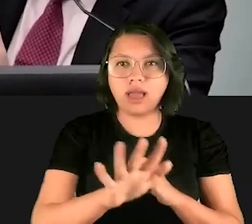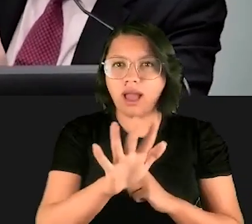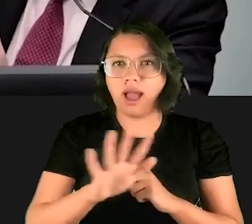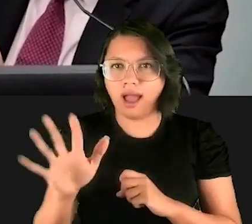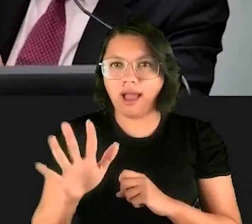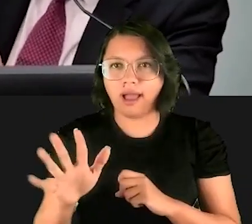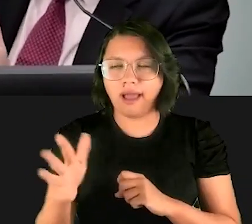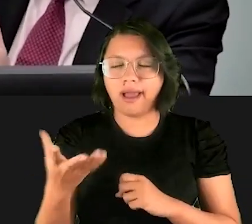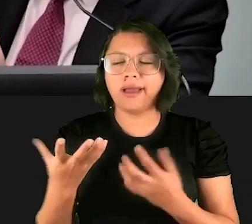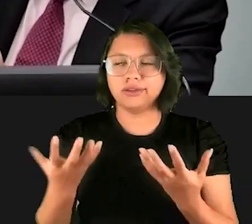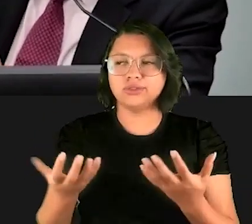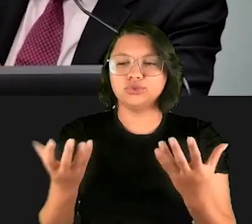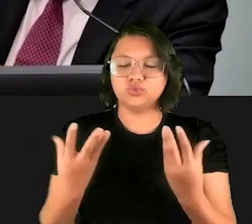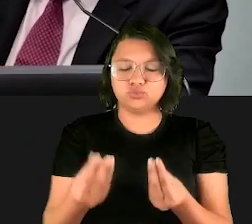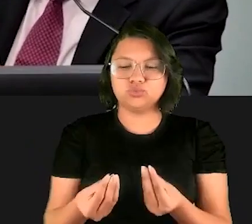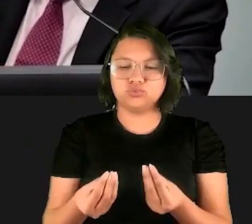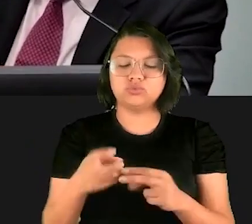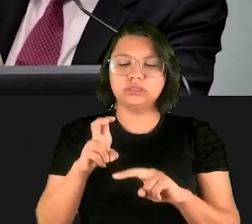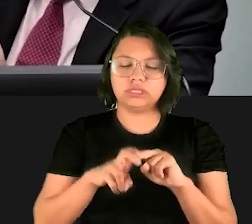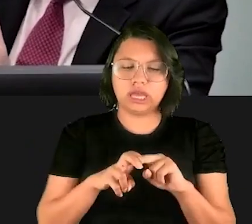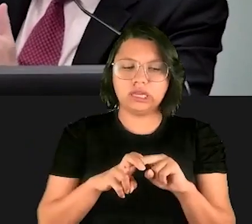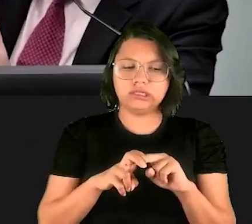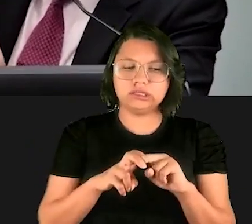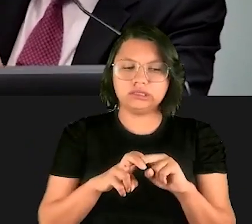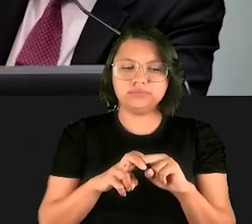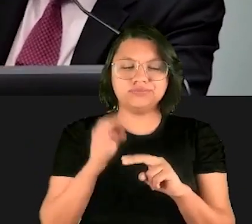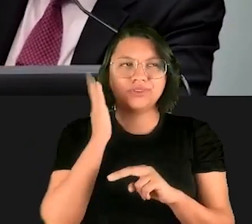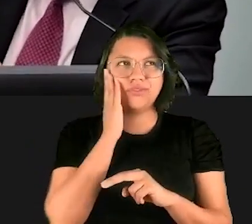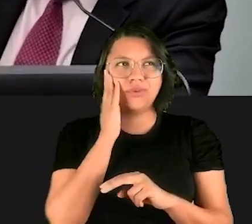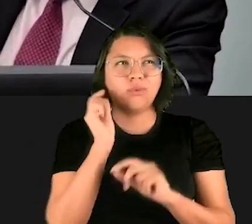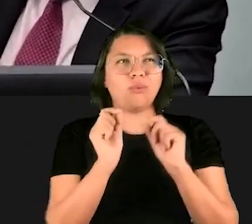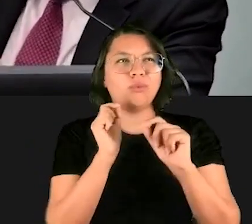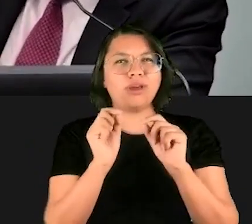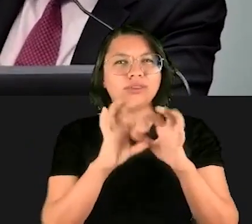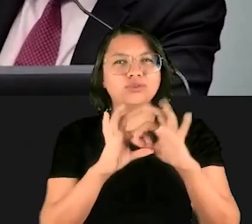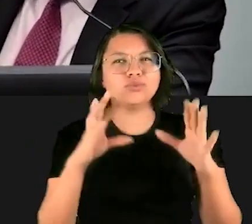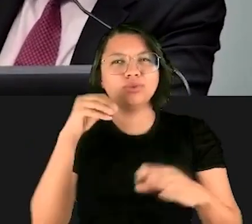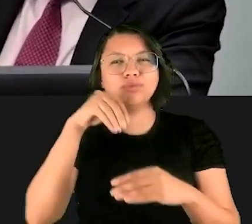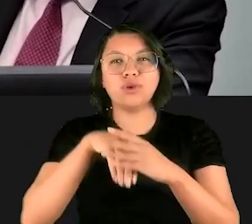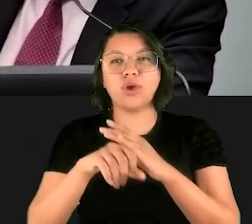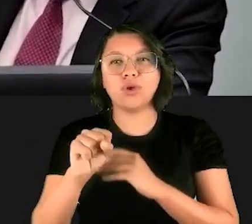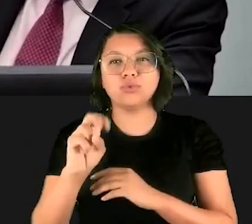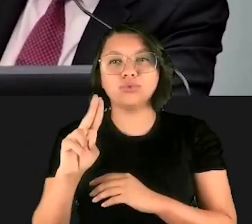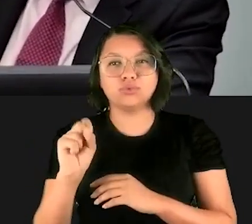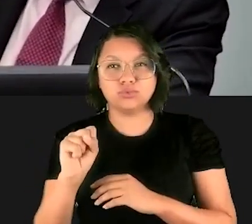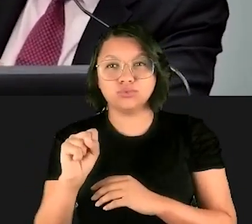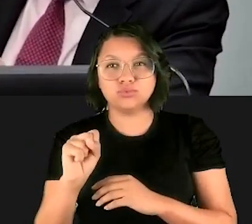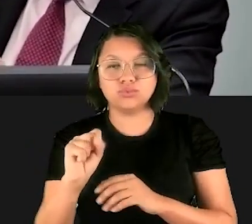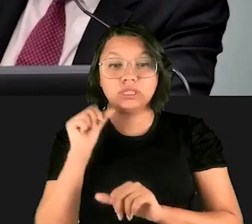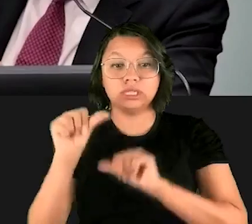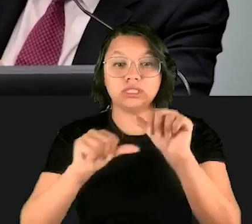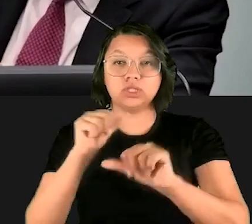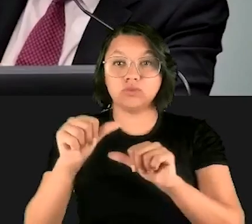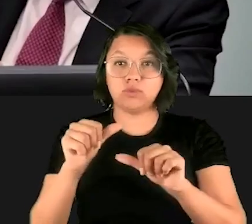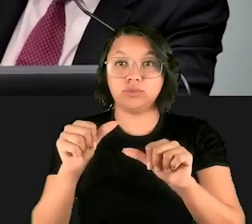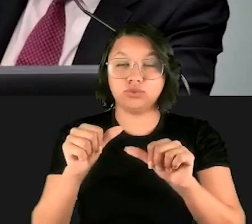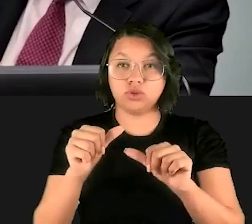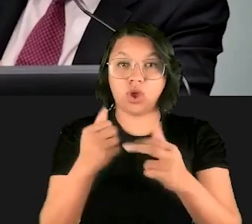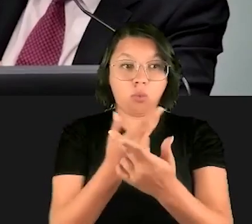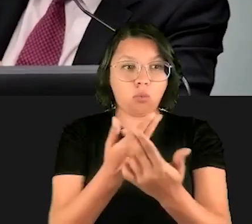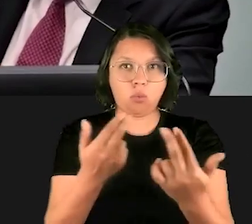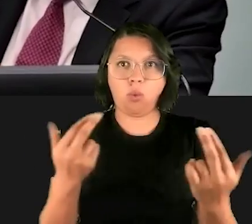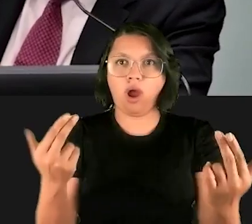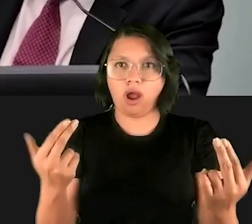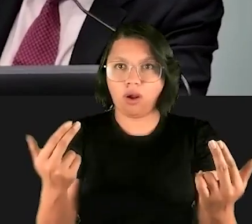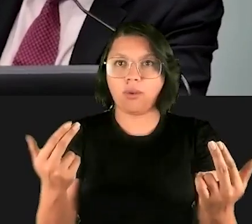sentam e fazem uma atualização do que está disponível dentro do SUS. Nós padronizamos e tentamos dar o melhor possível aos